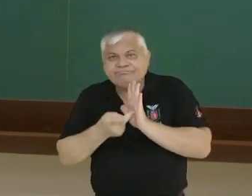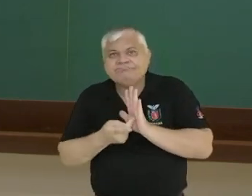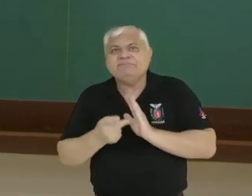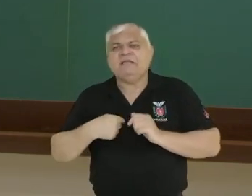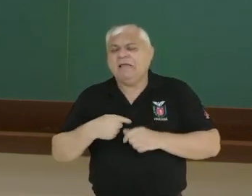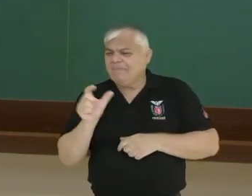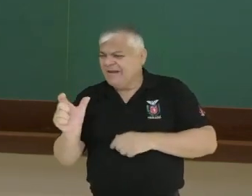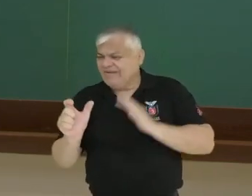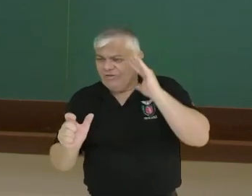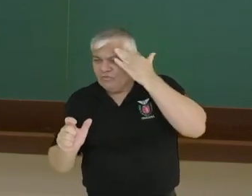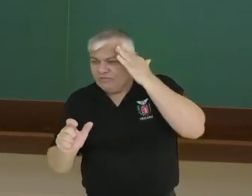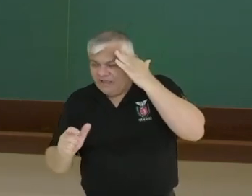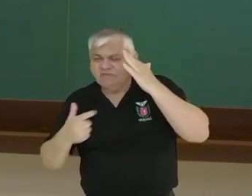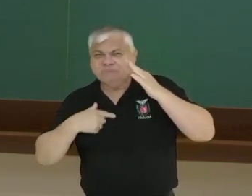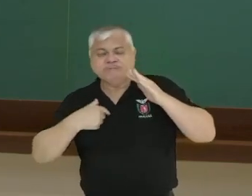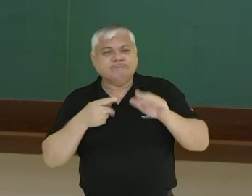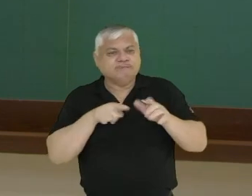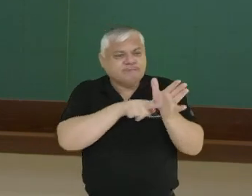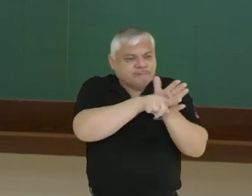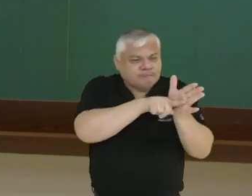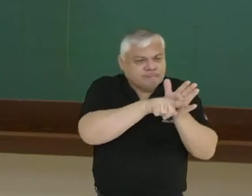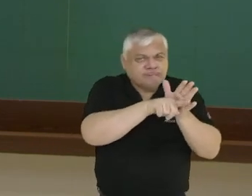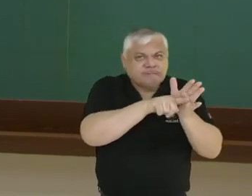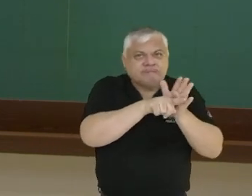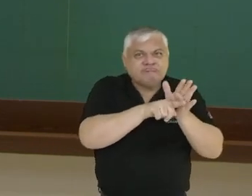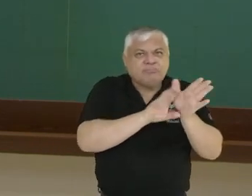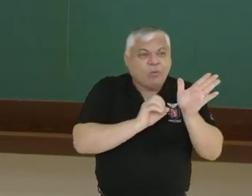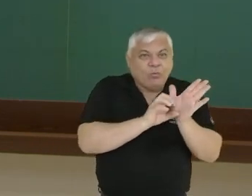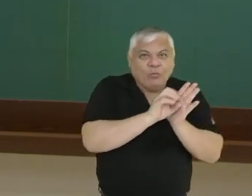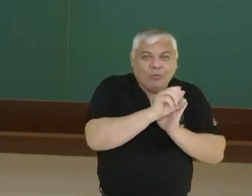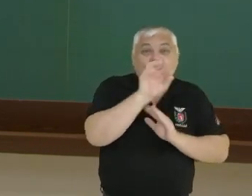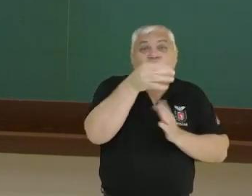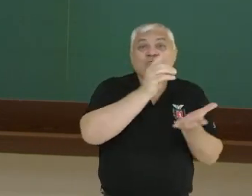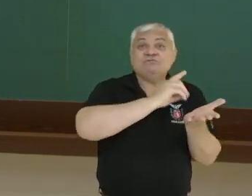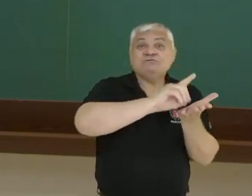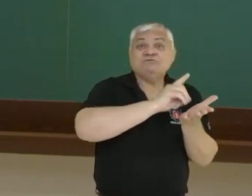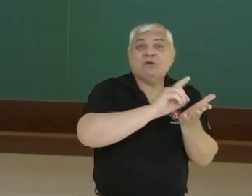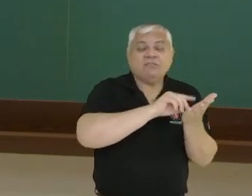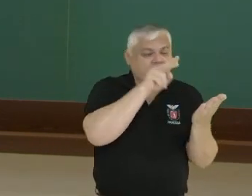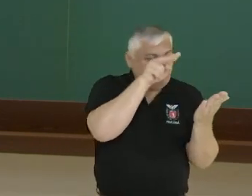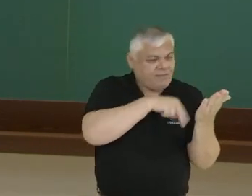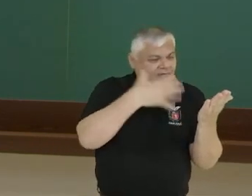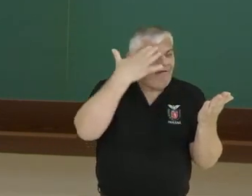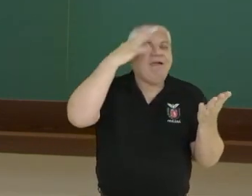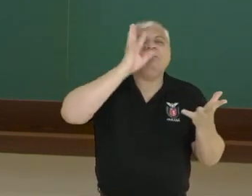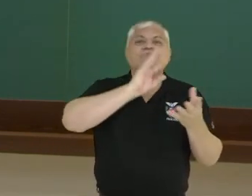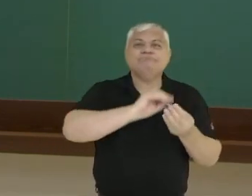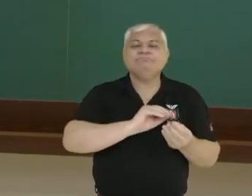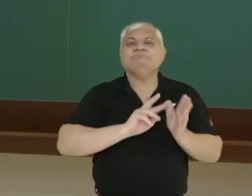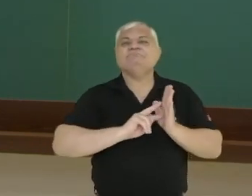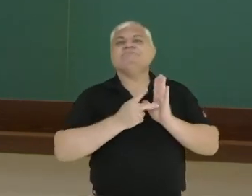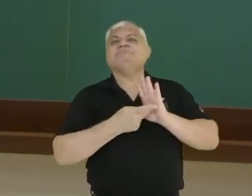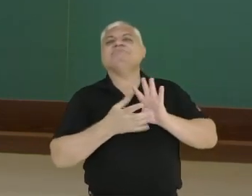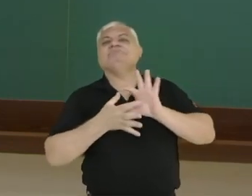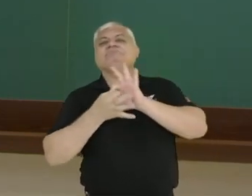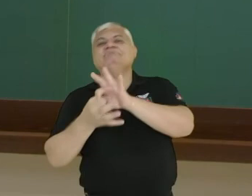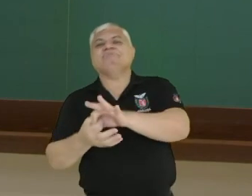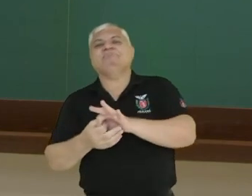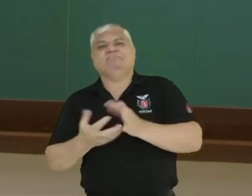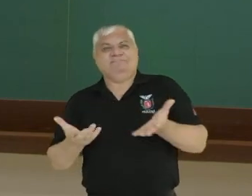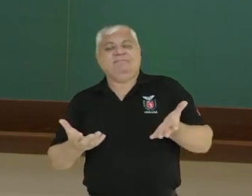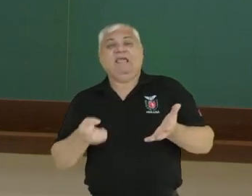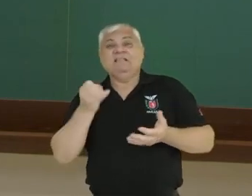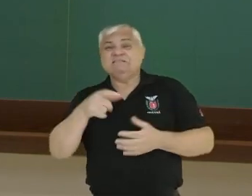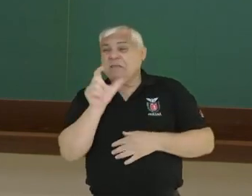entendo algo, eu preciso pesquisar, eu preciso buscar essa informação. Senão eu não vou compreender a história como um todo, às vezes, né? Por